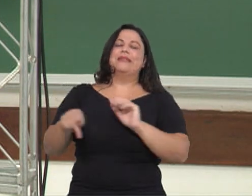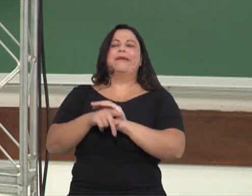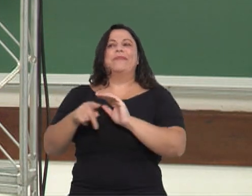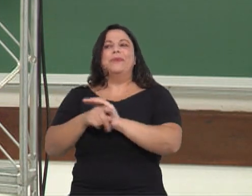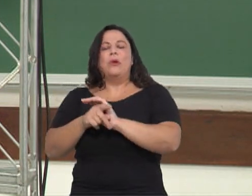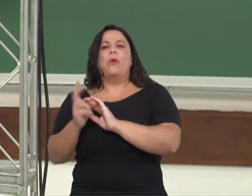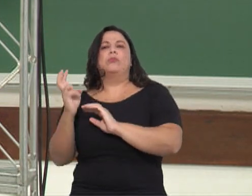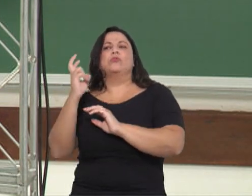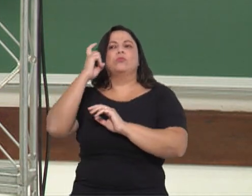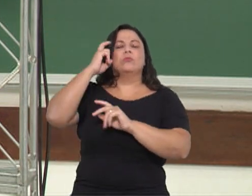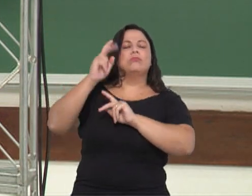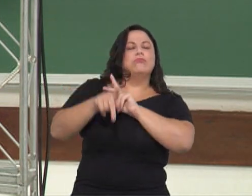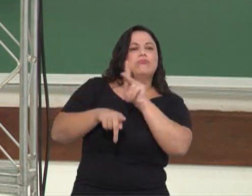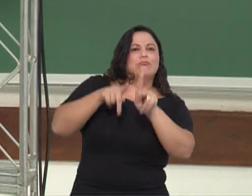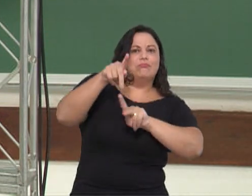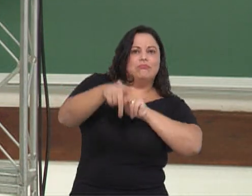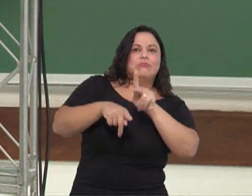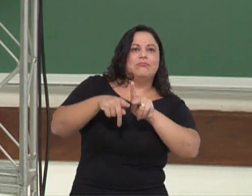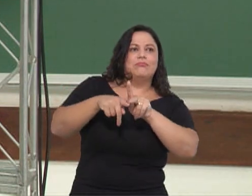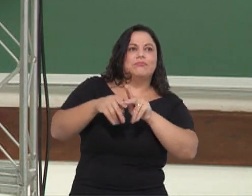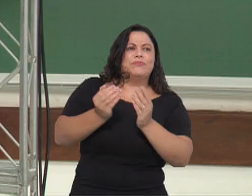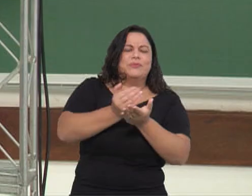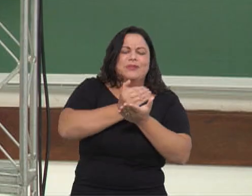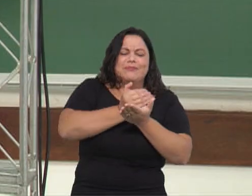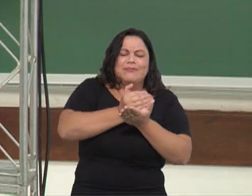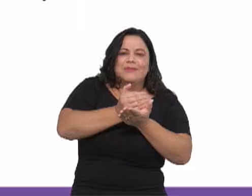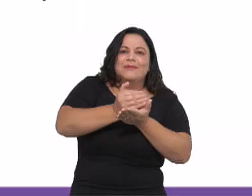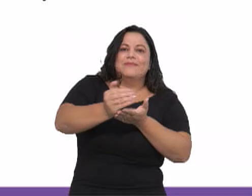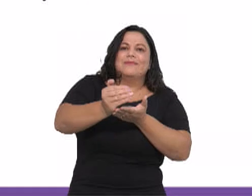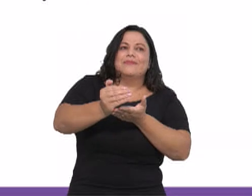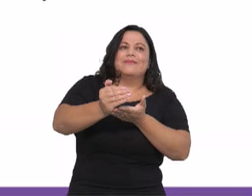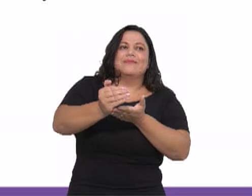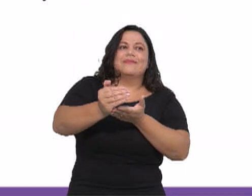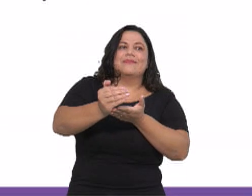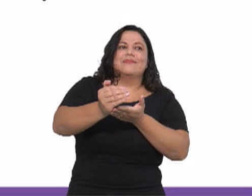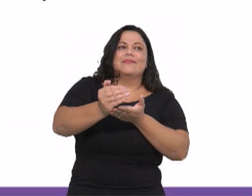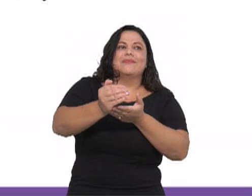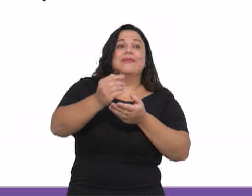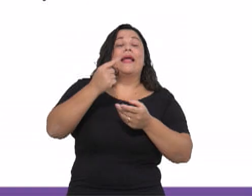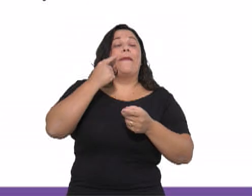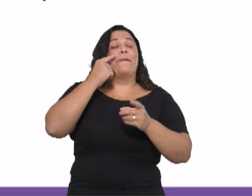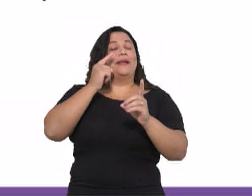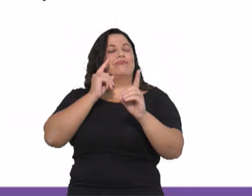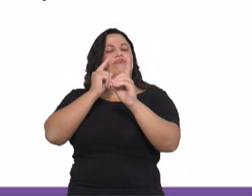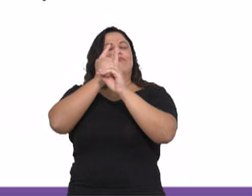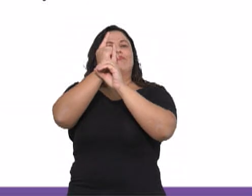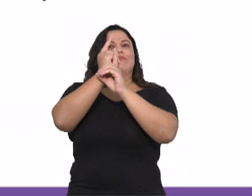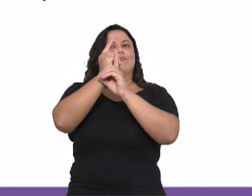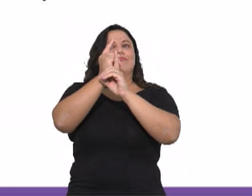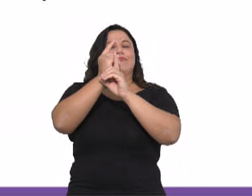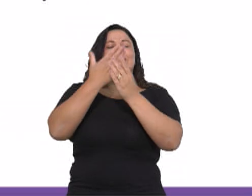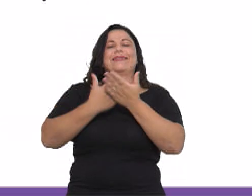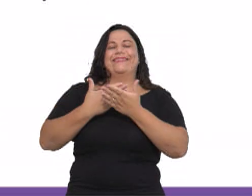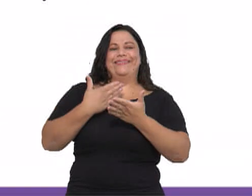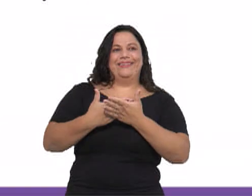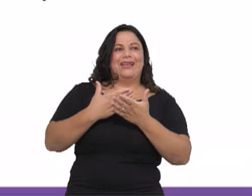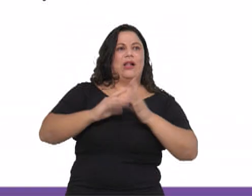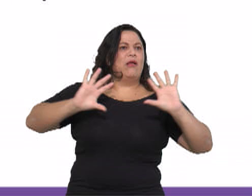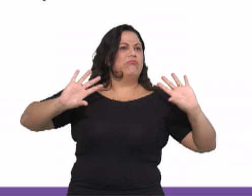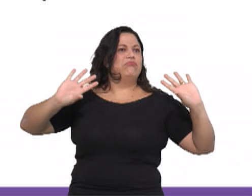quase como uma introdução para chegarmos no ponto aqui central da nossa aula.